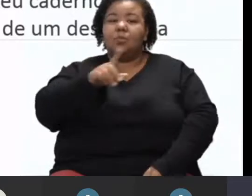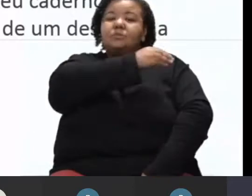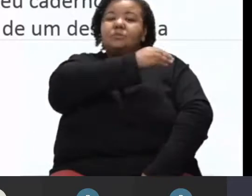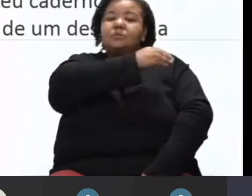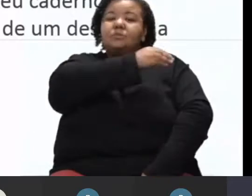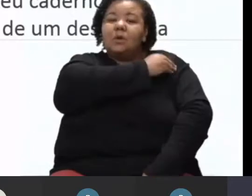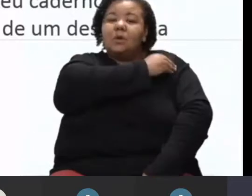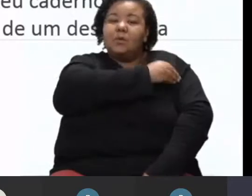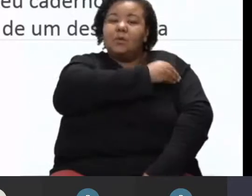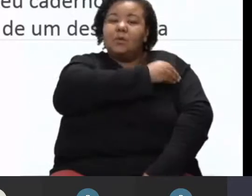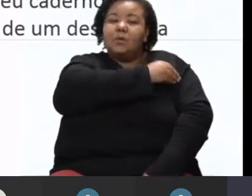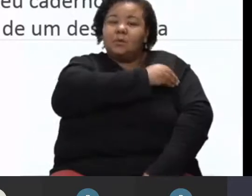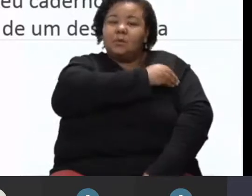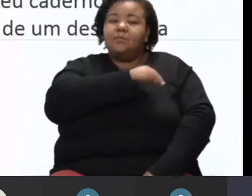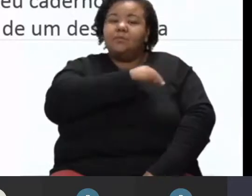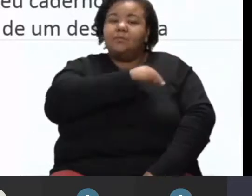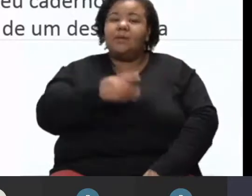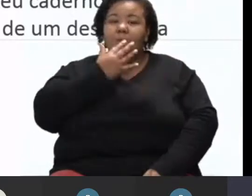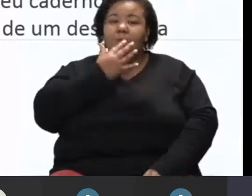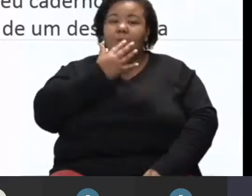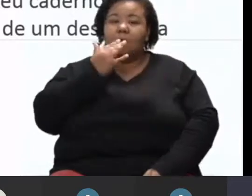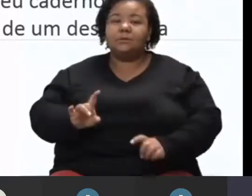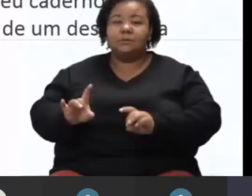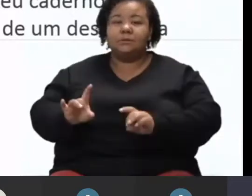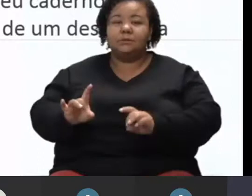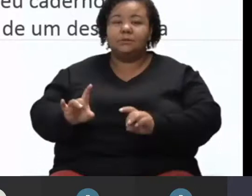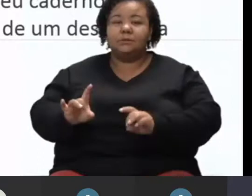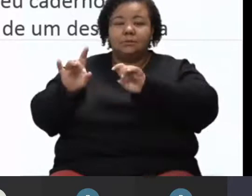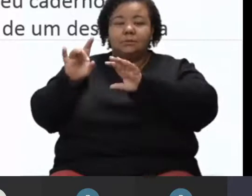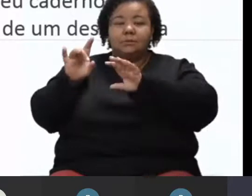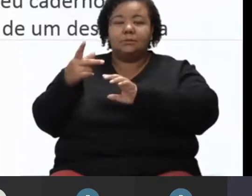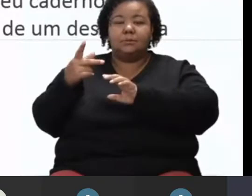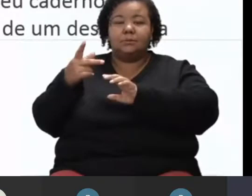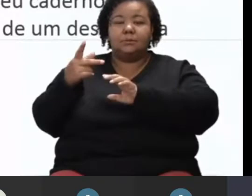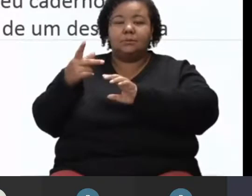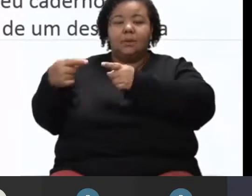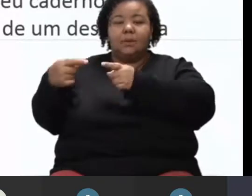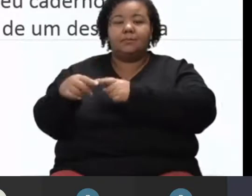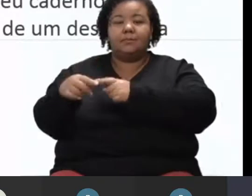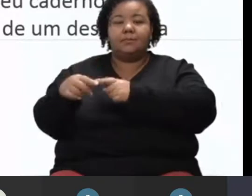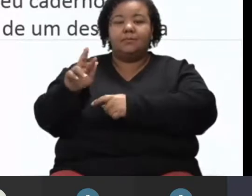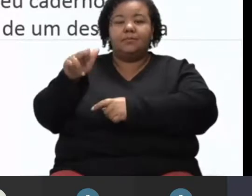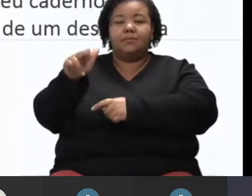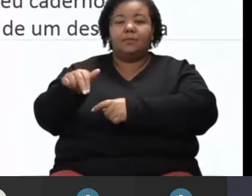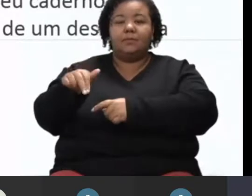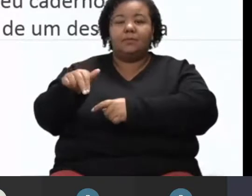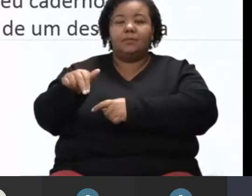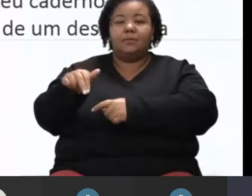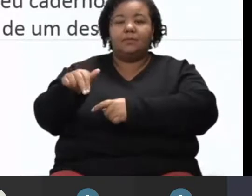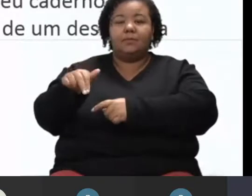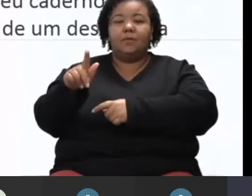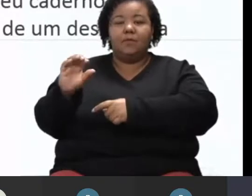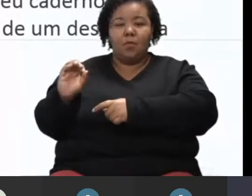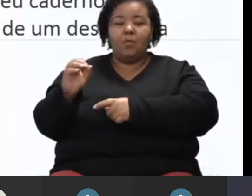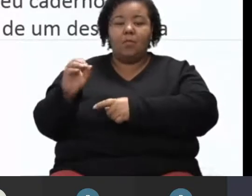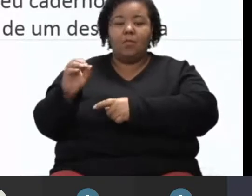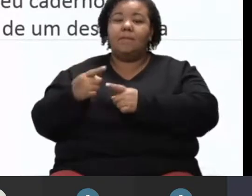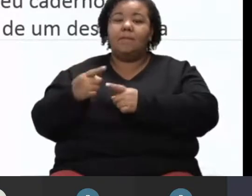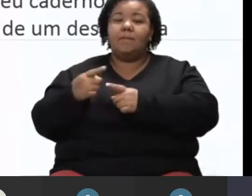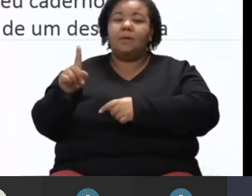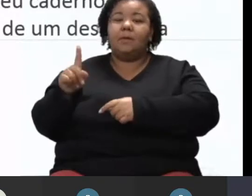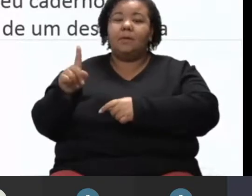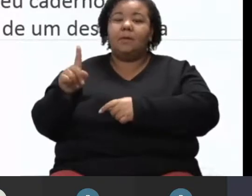de algodão, ele é um corante específico para corar os fungos, tá? Por quê? Porque através